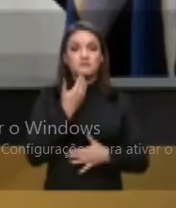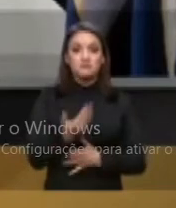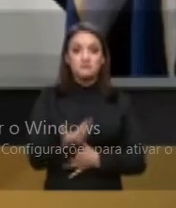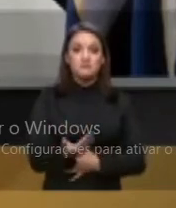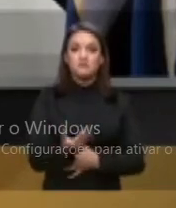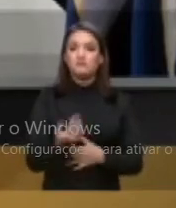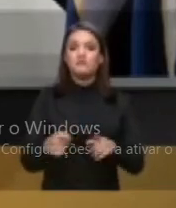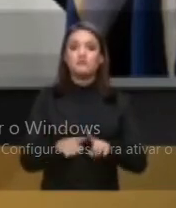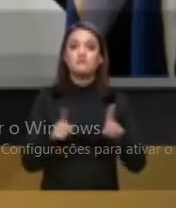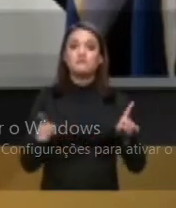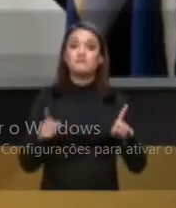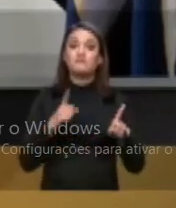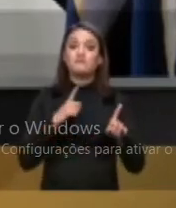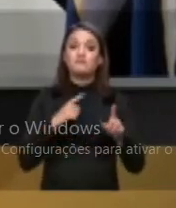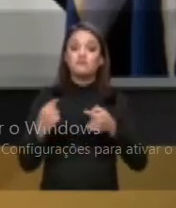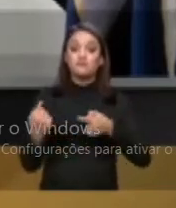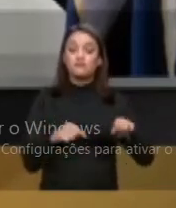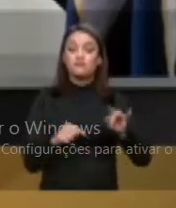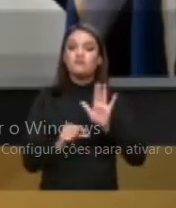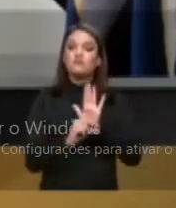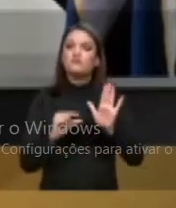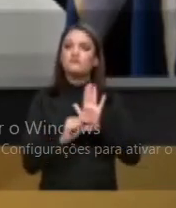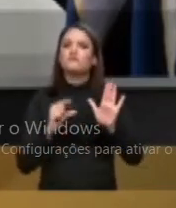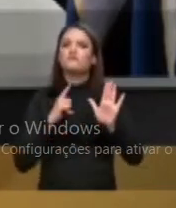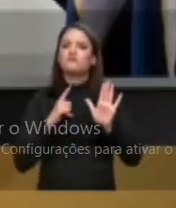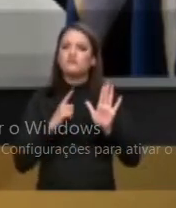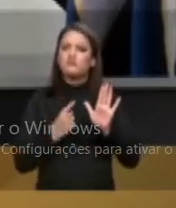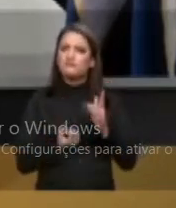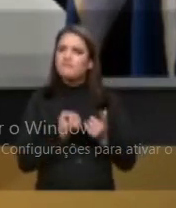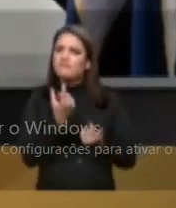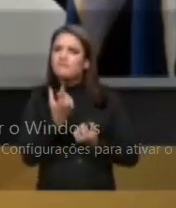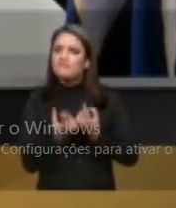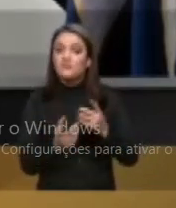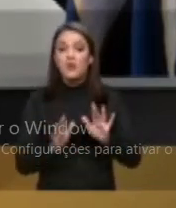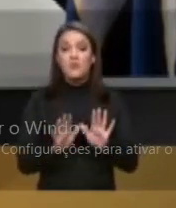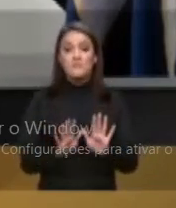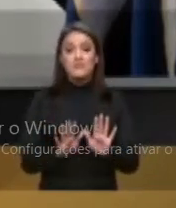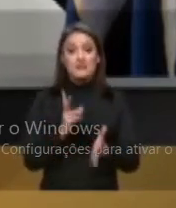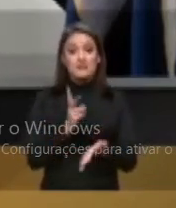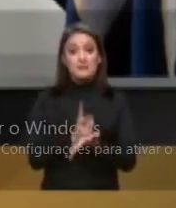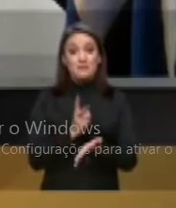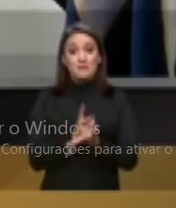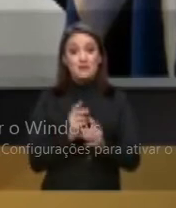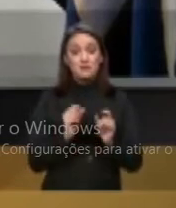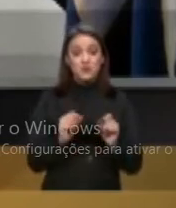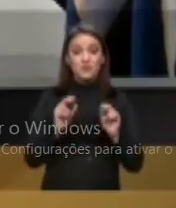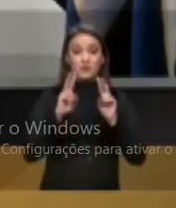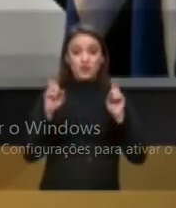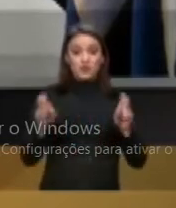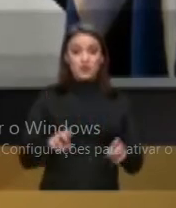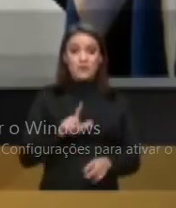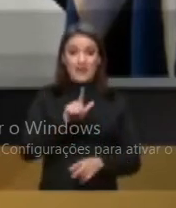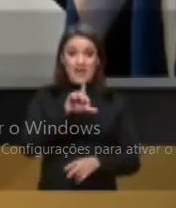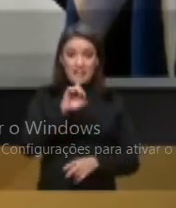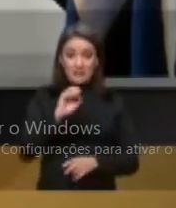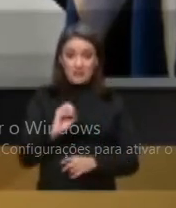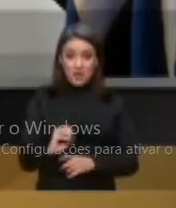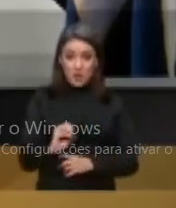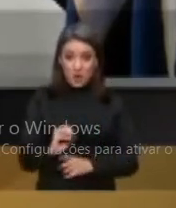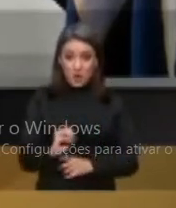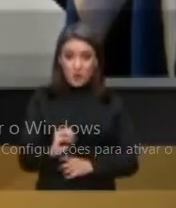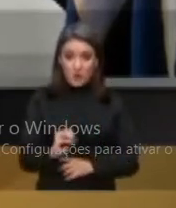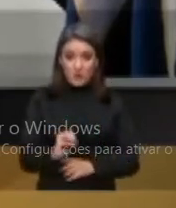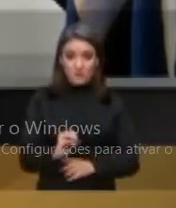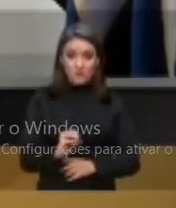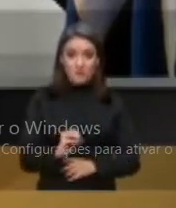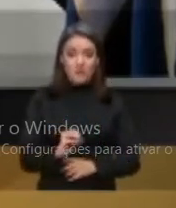inciso 1 da Lei Maior, contra a ressalva nela mesmo prevista. Entretanto, mesmo com relação